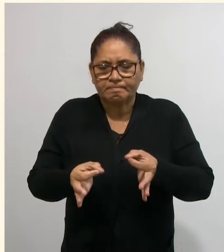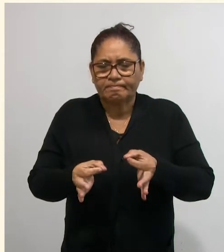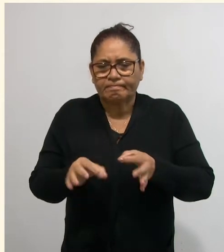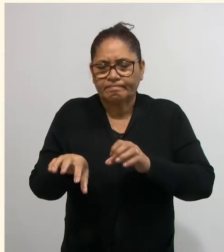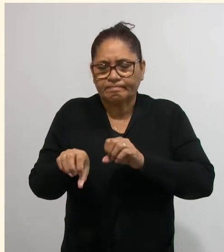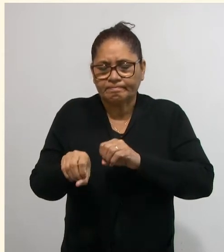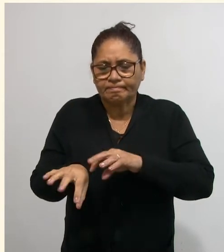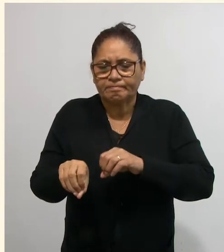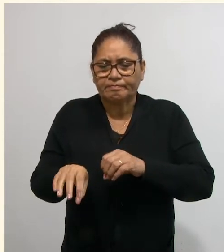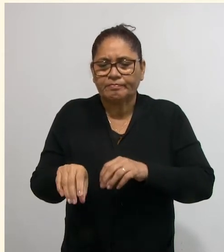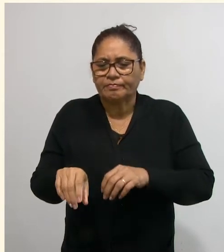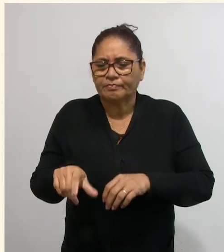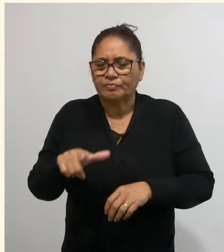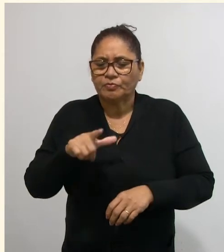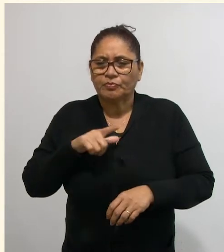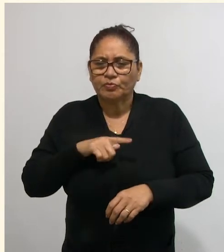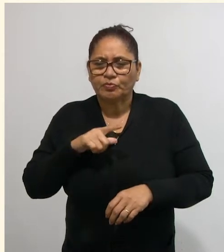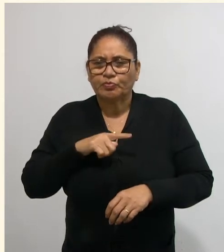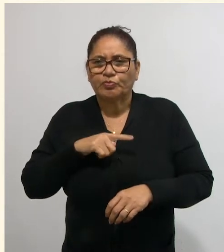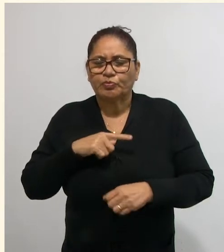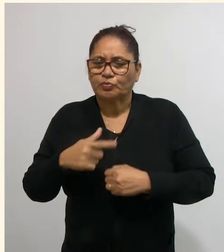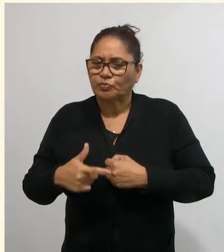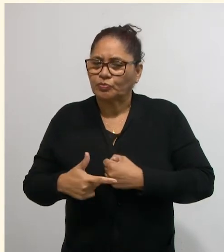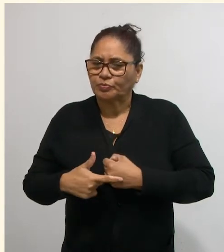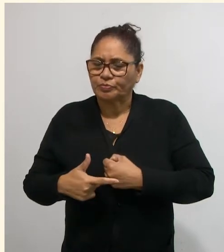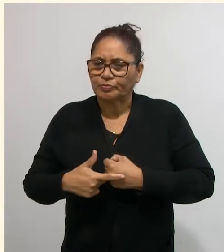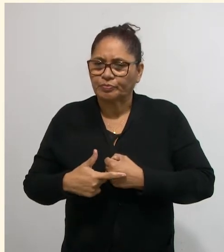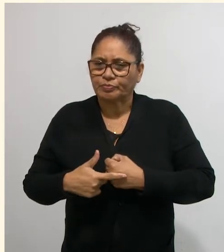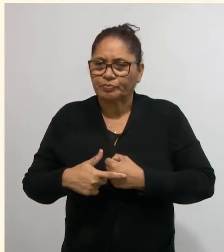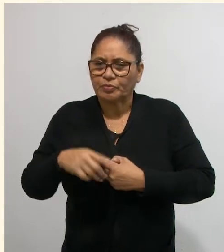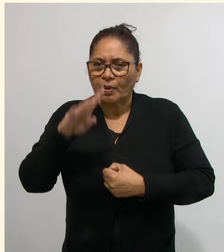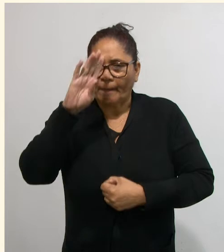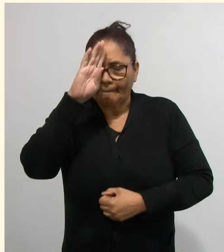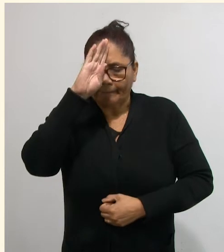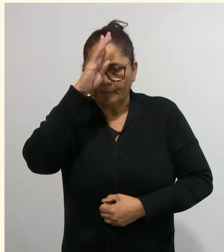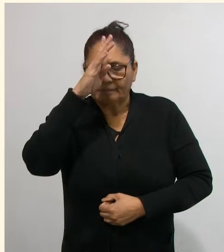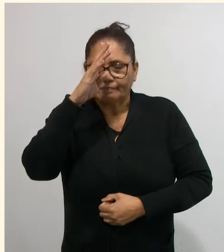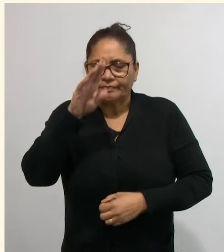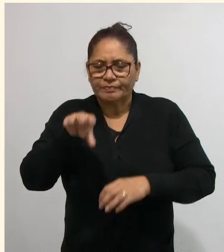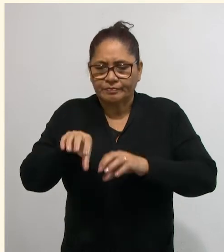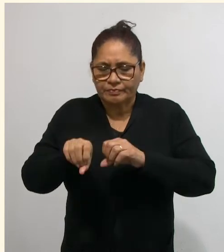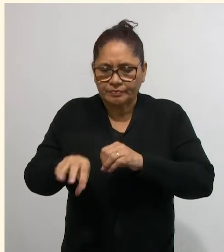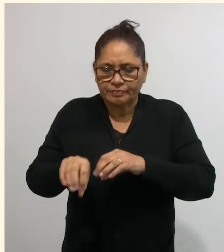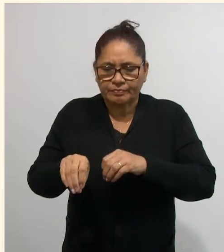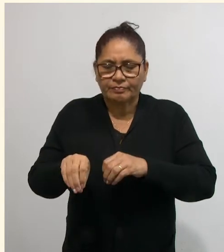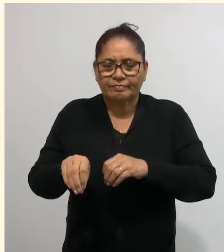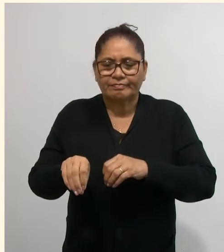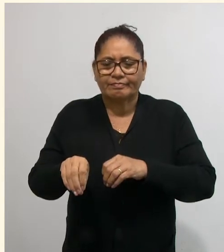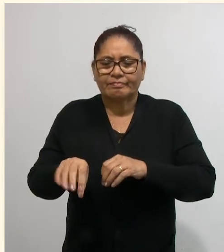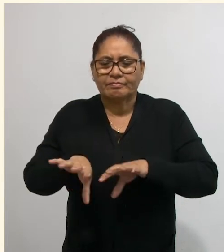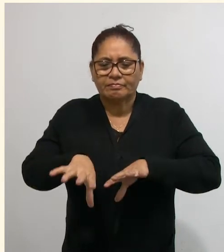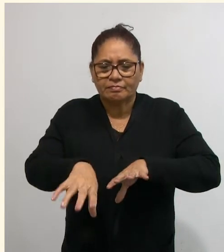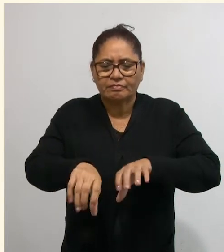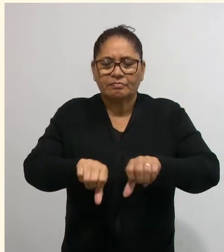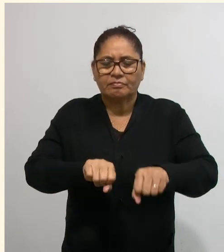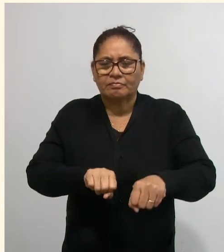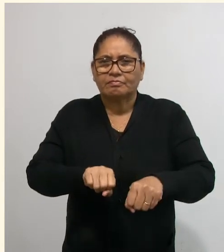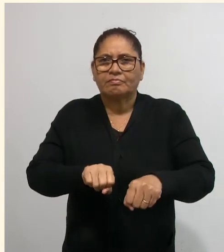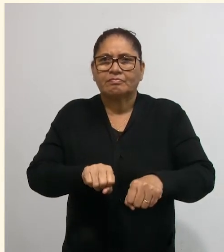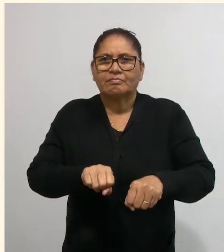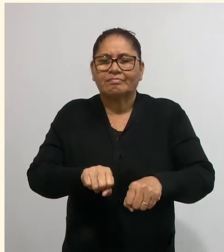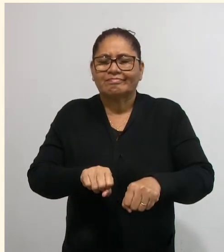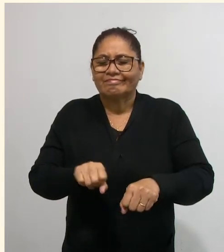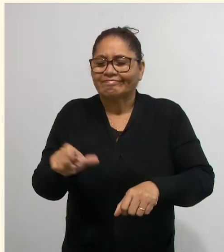ensino, e tinha uma função principal para educar, formar e